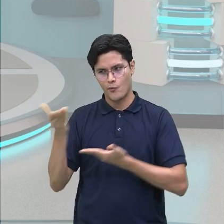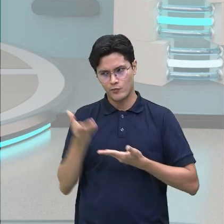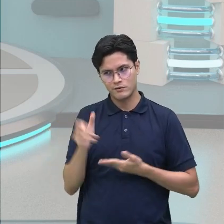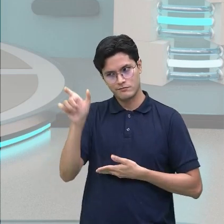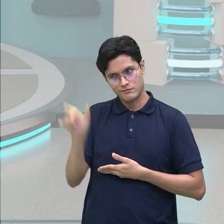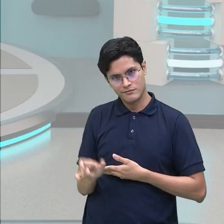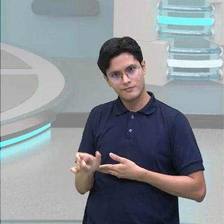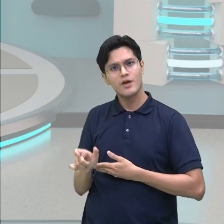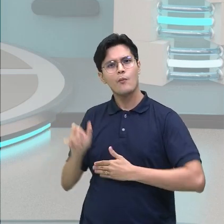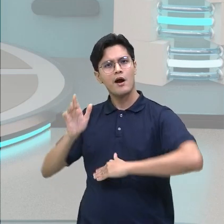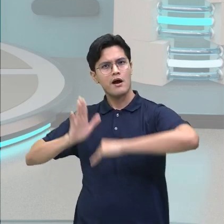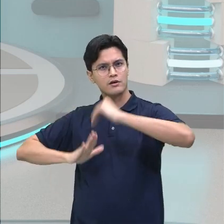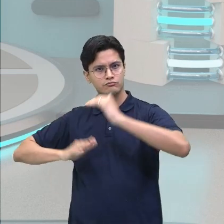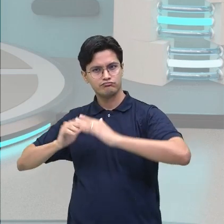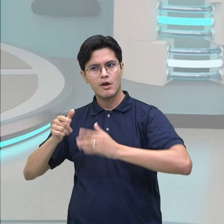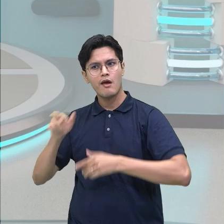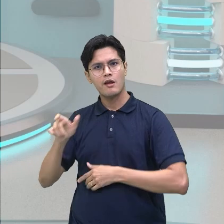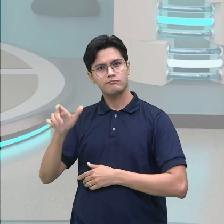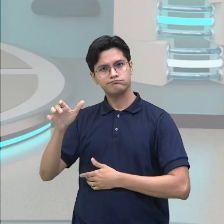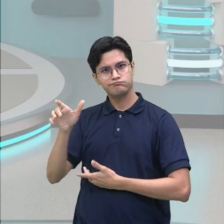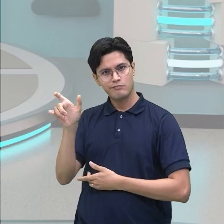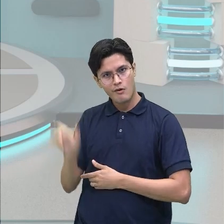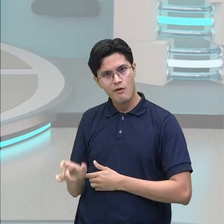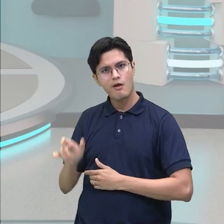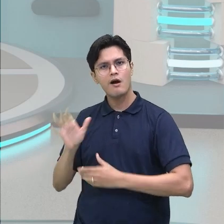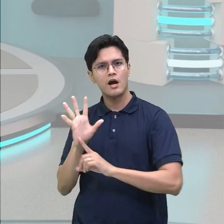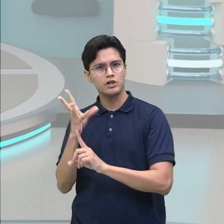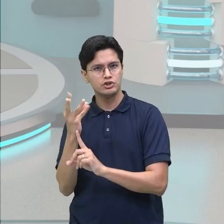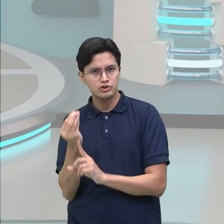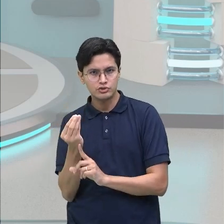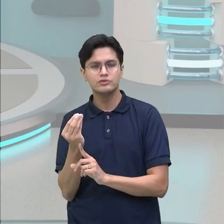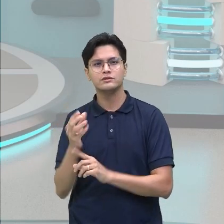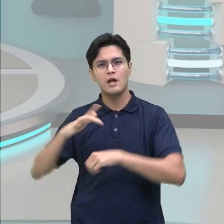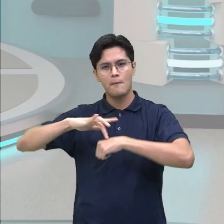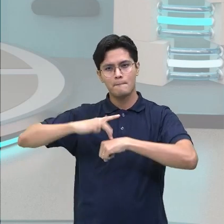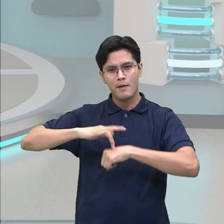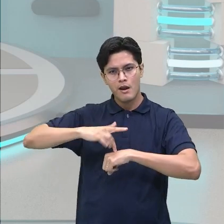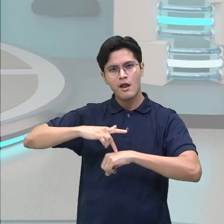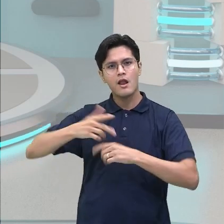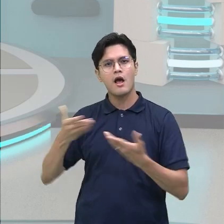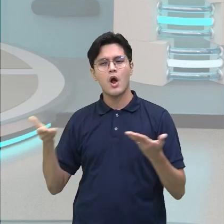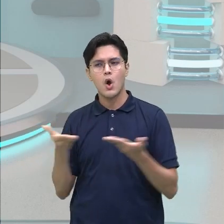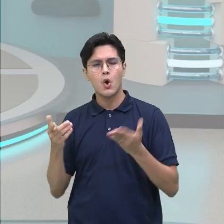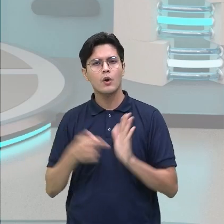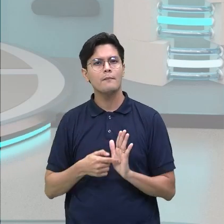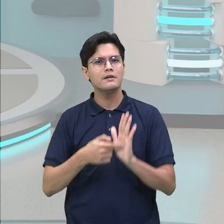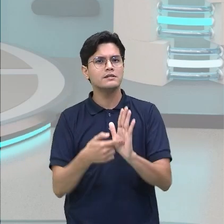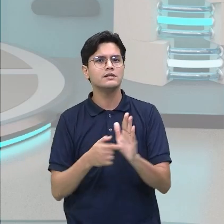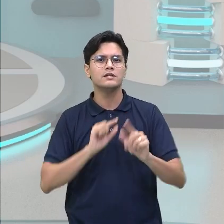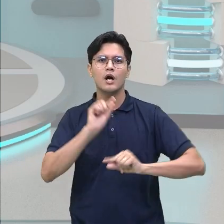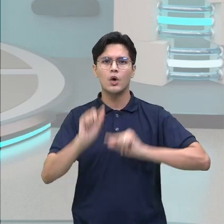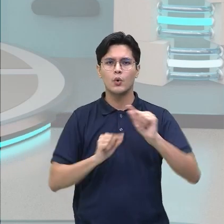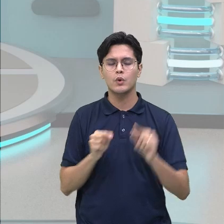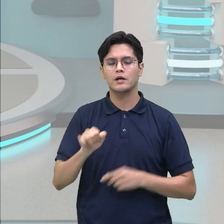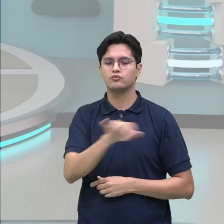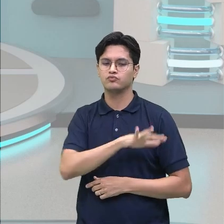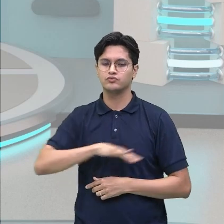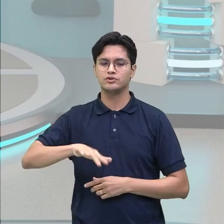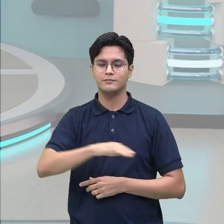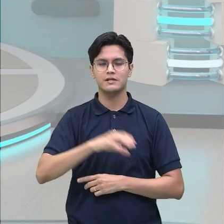e bailarina que vai apresentar para vocês agora justamente essa cena, esse espaço cênico,